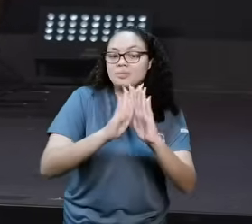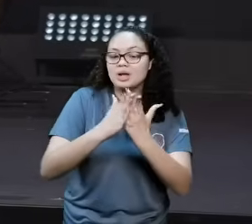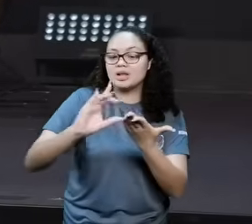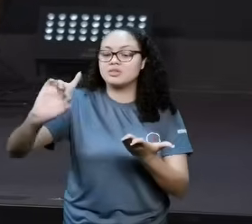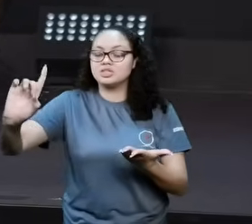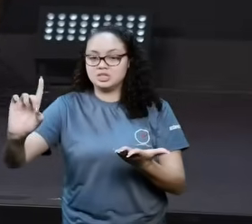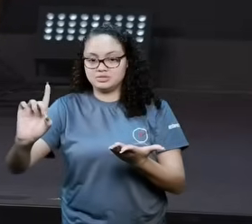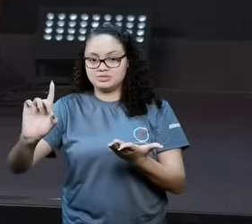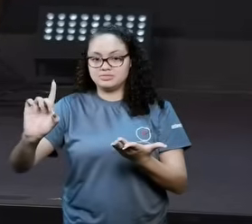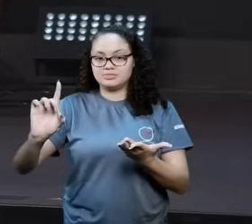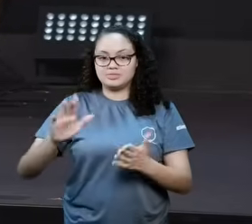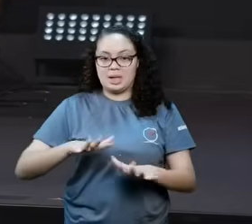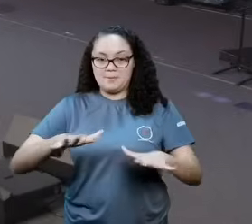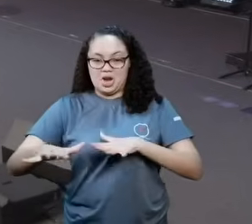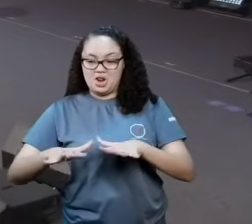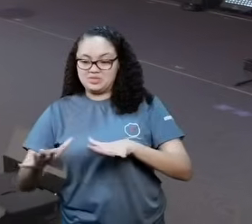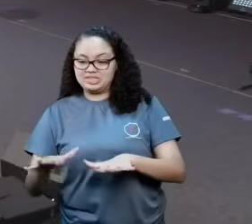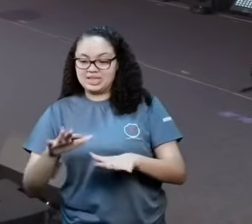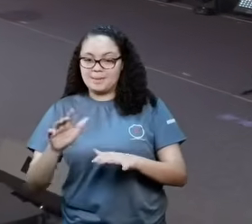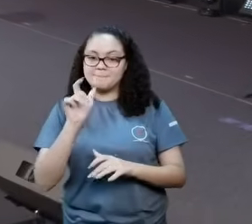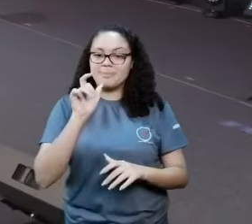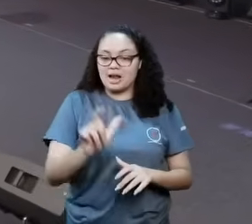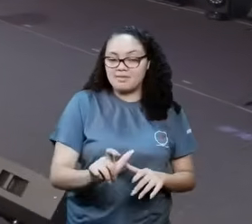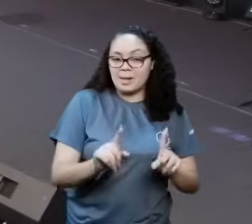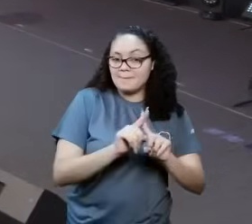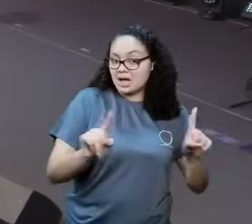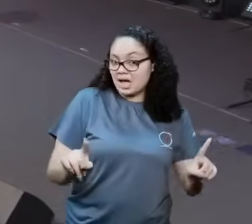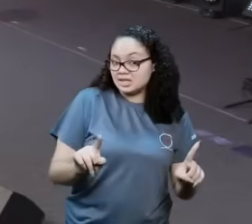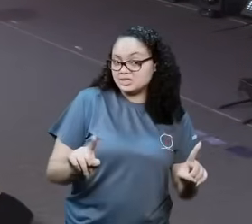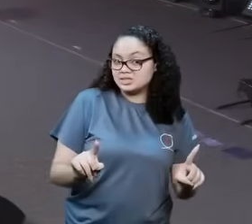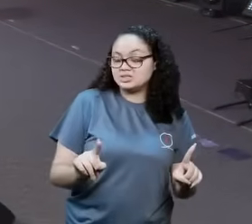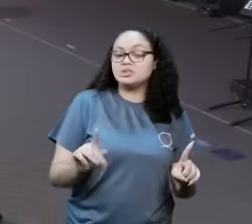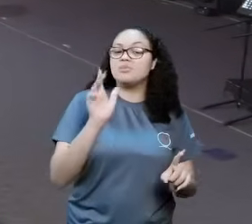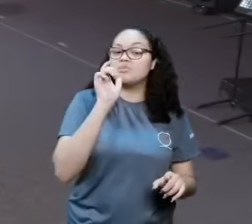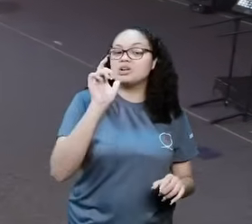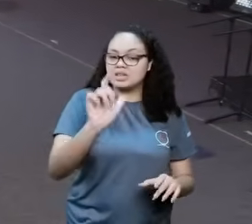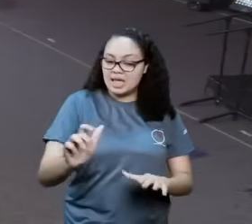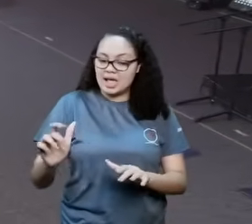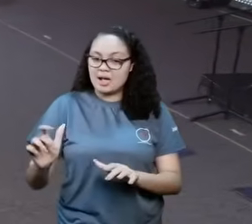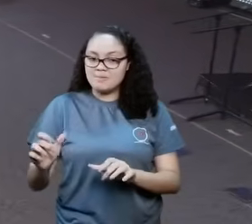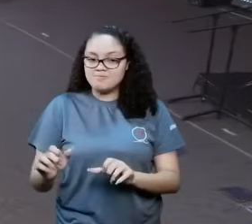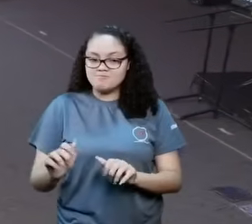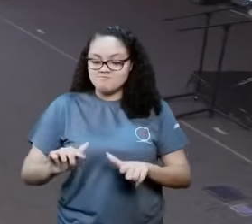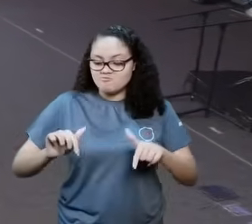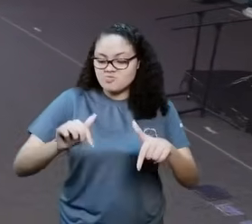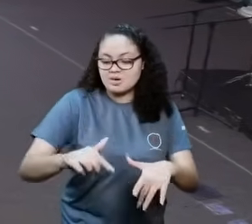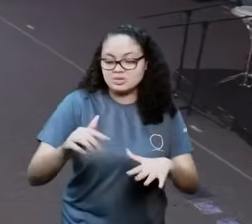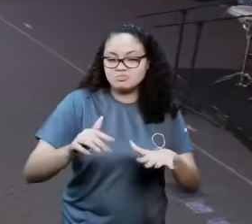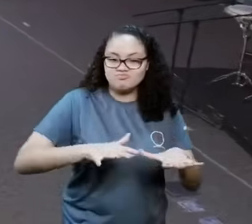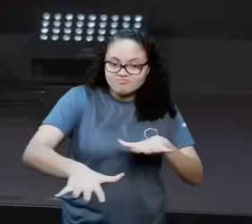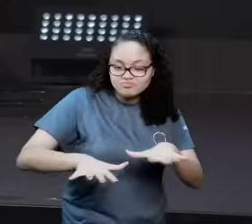é que mover não traz palavra, mas palavra traz mover.